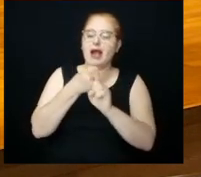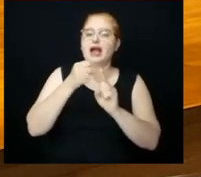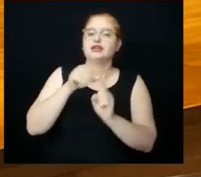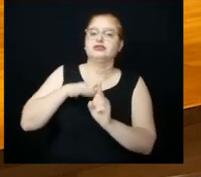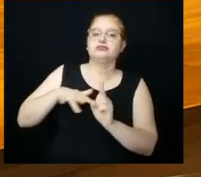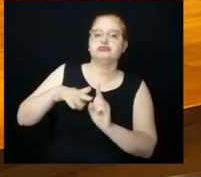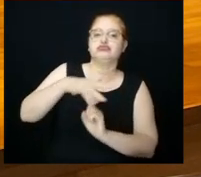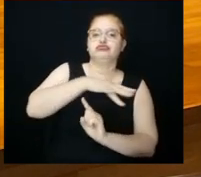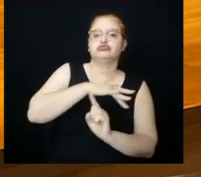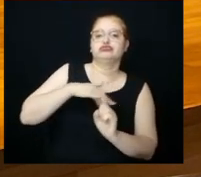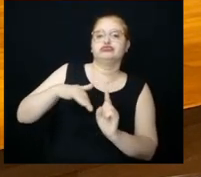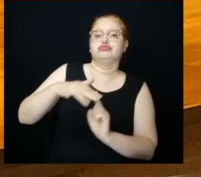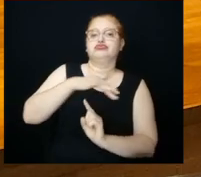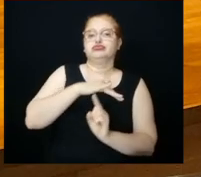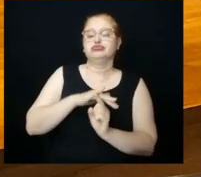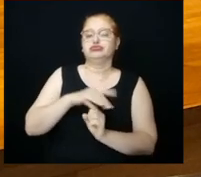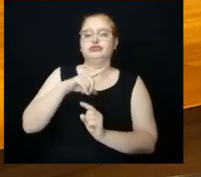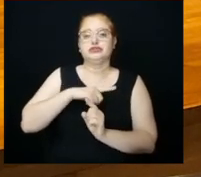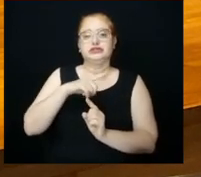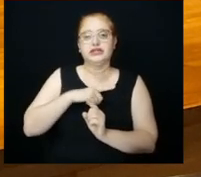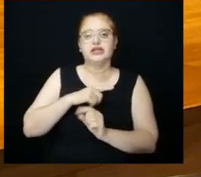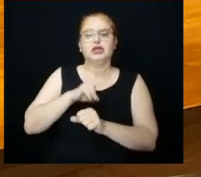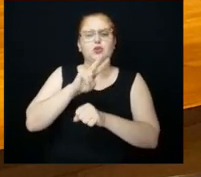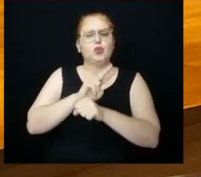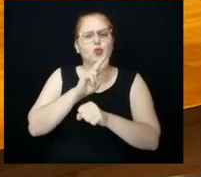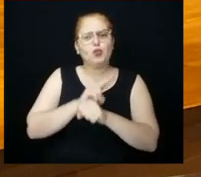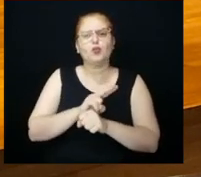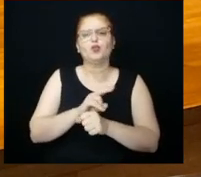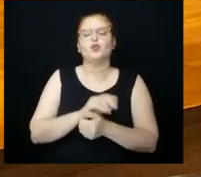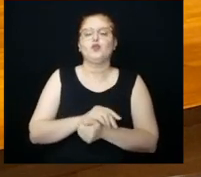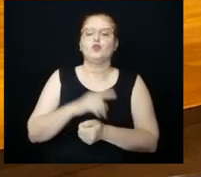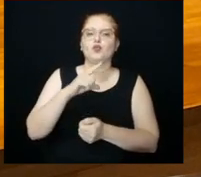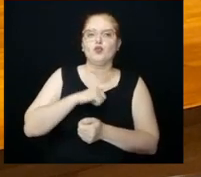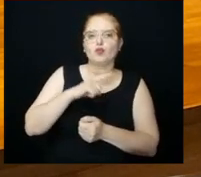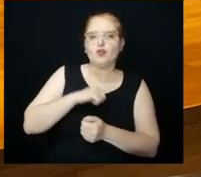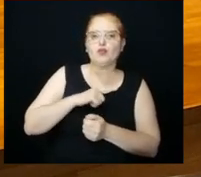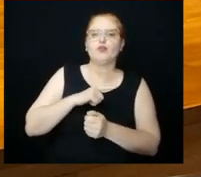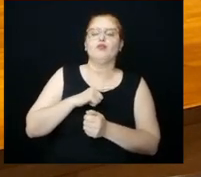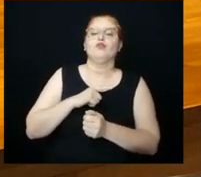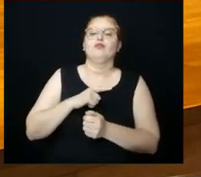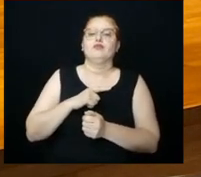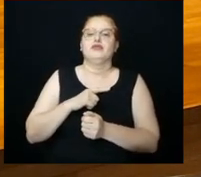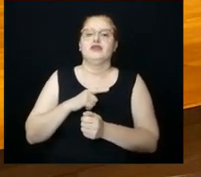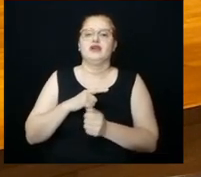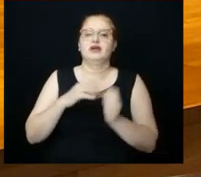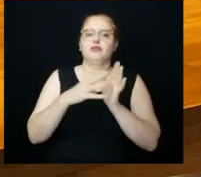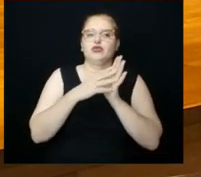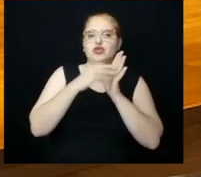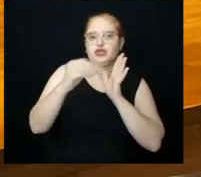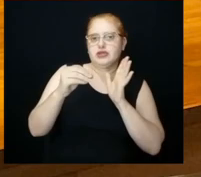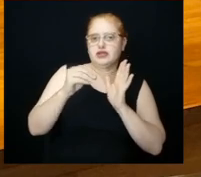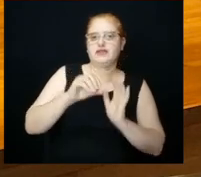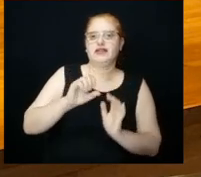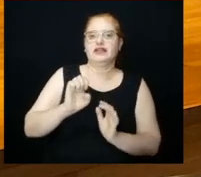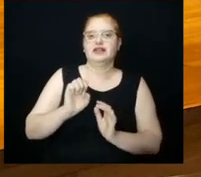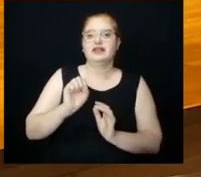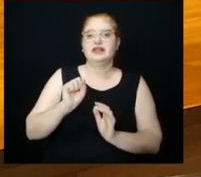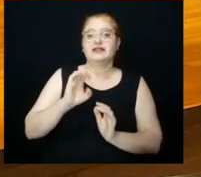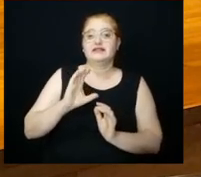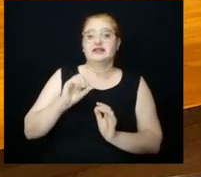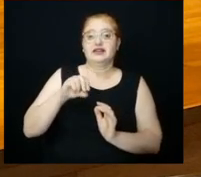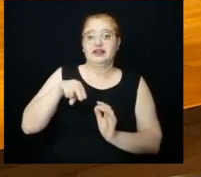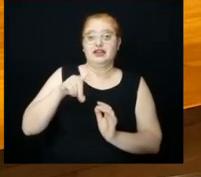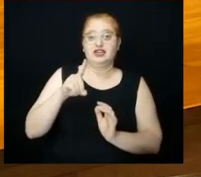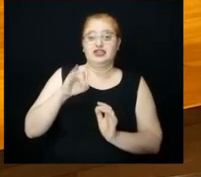ambiental, ele tem muita preservação, ele tem muito trânsito com modelos da Escandinávia, ele fica